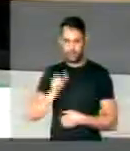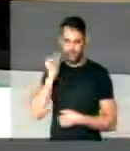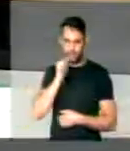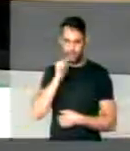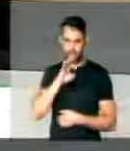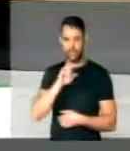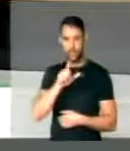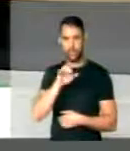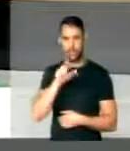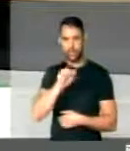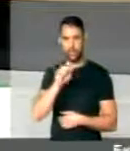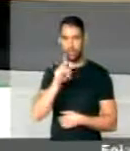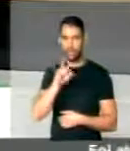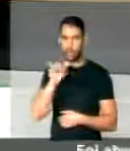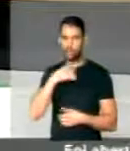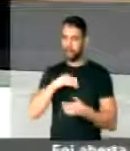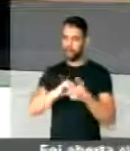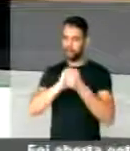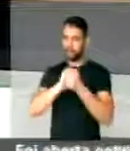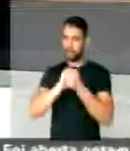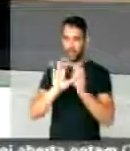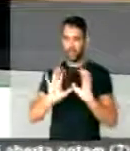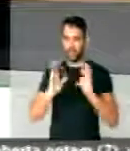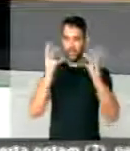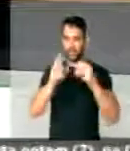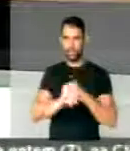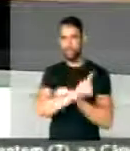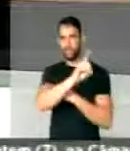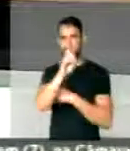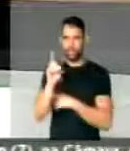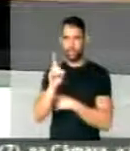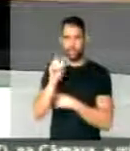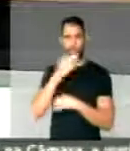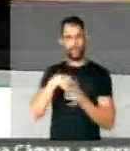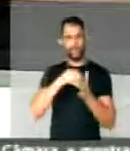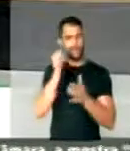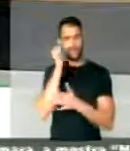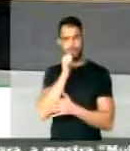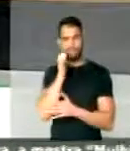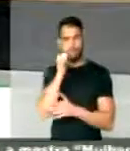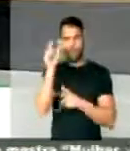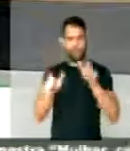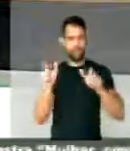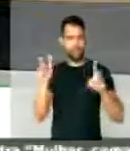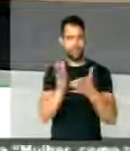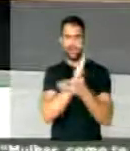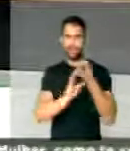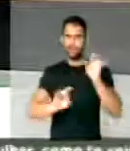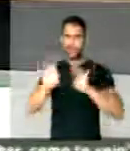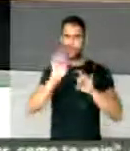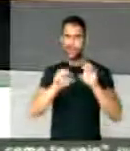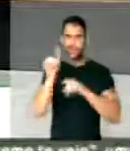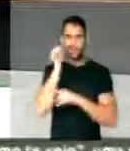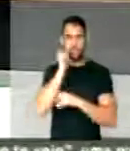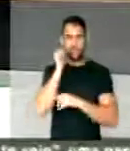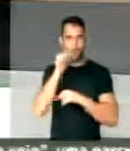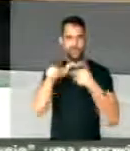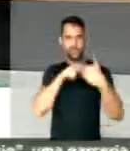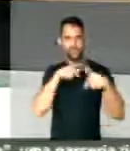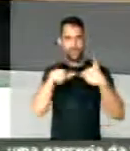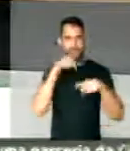Creuza Pereira, quem saúdo, homenageio nesse dia as mulheres, em especial as trabalhadoras